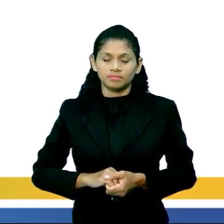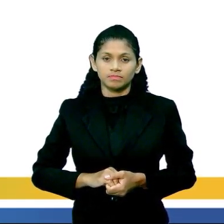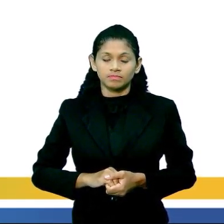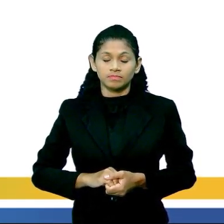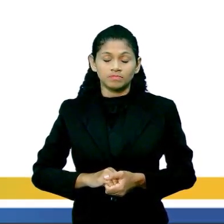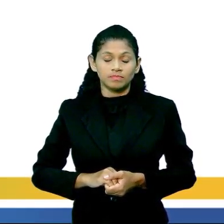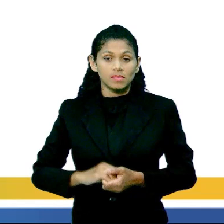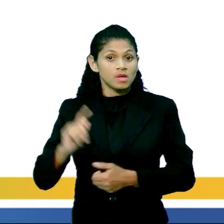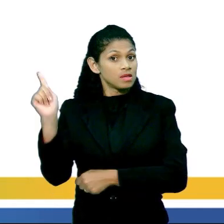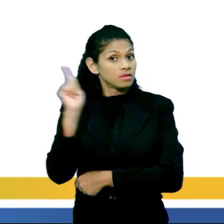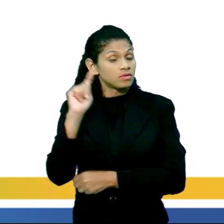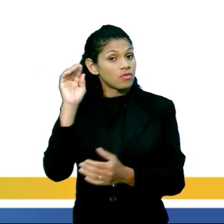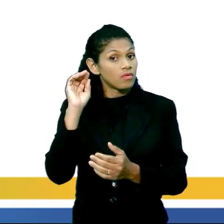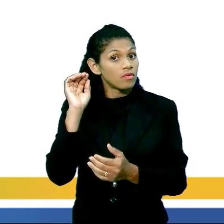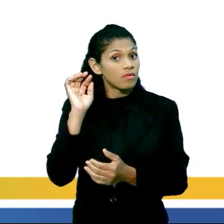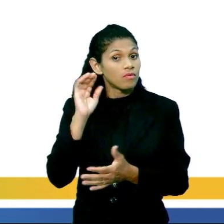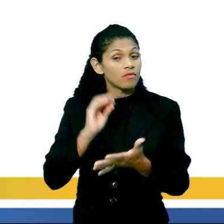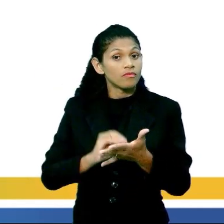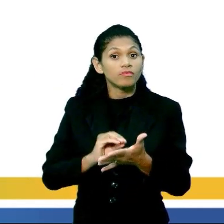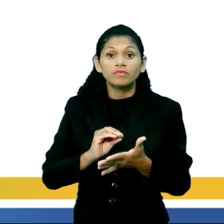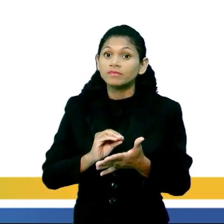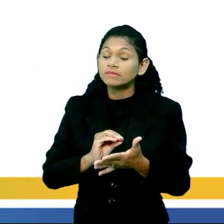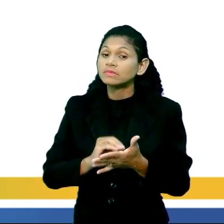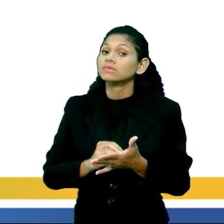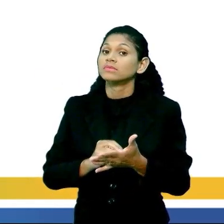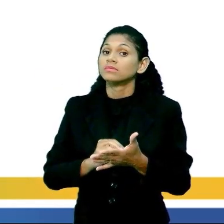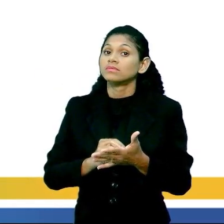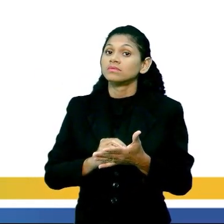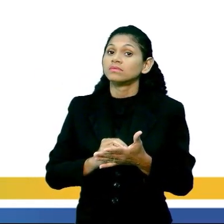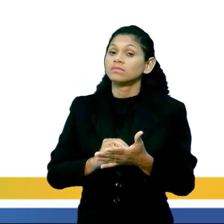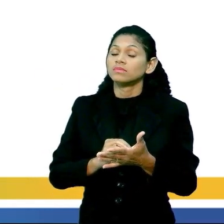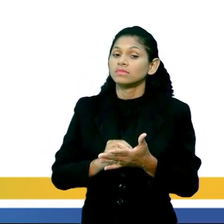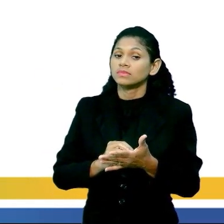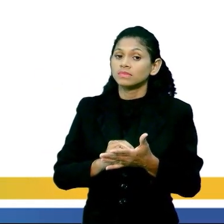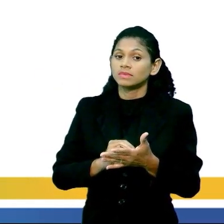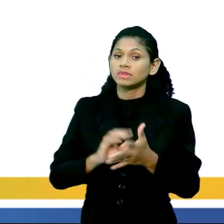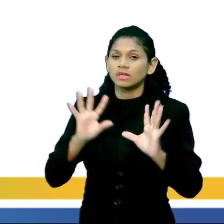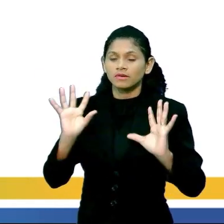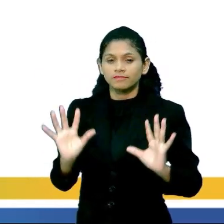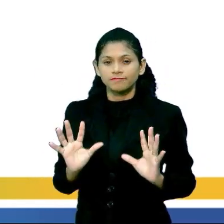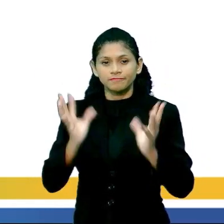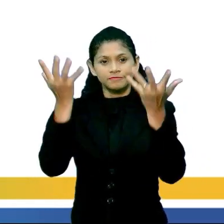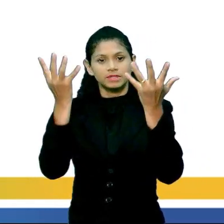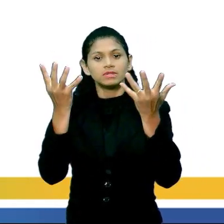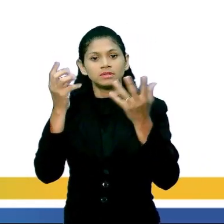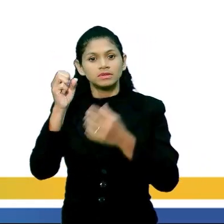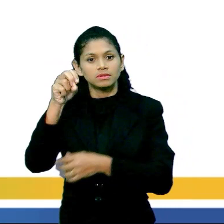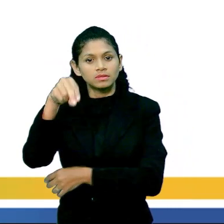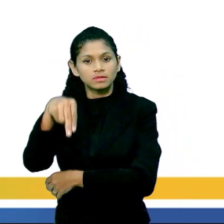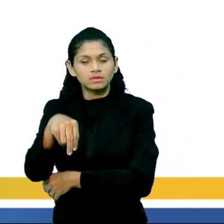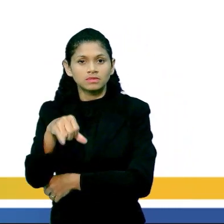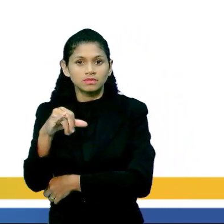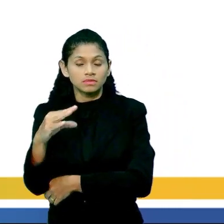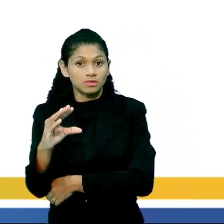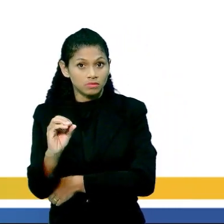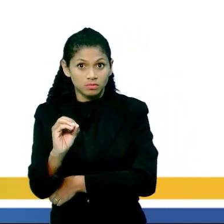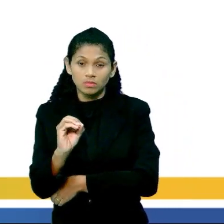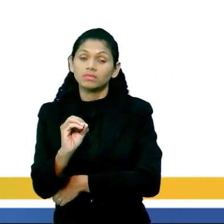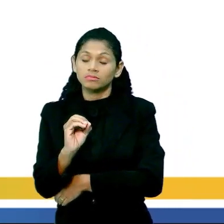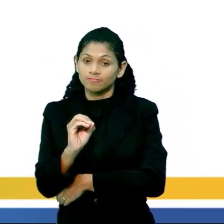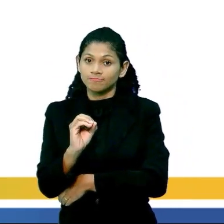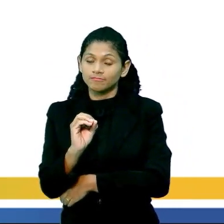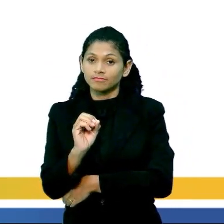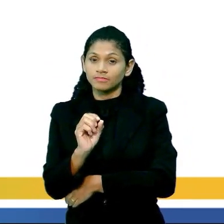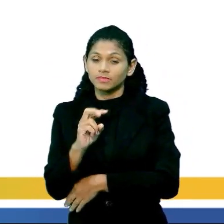falte a festa do Nico, será muito alegre. E aí a Ninha disse, né? Está seguro de que